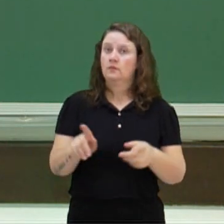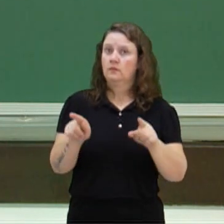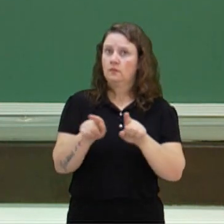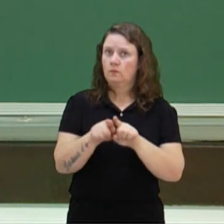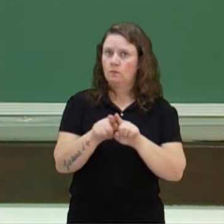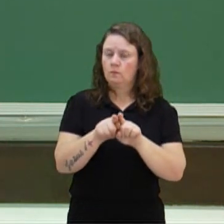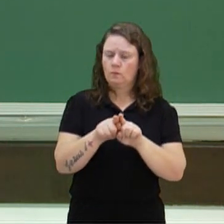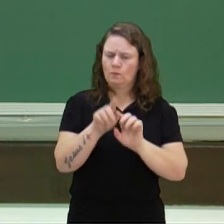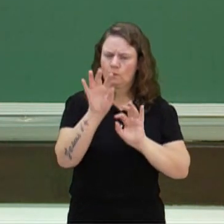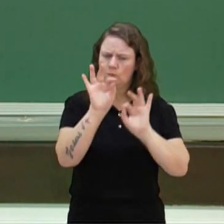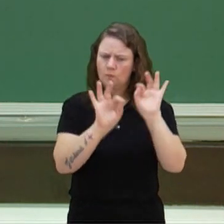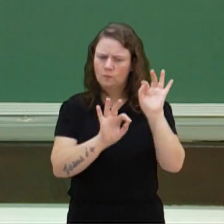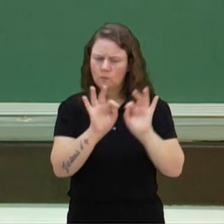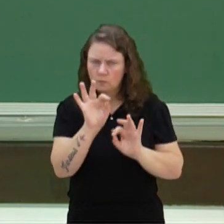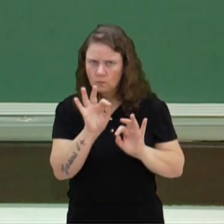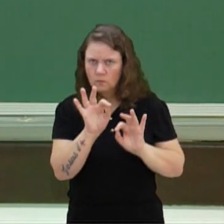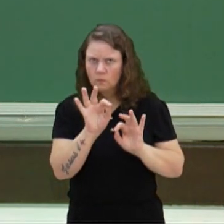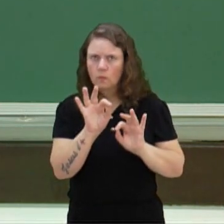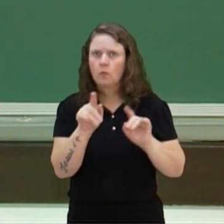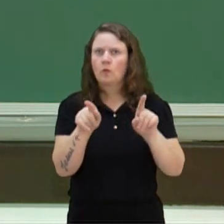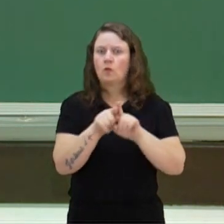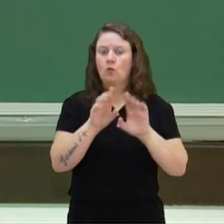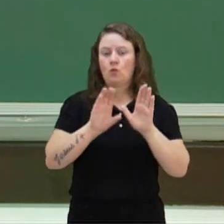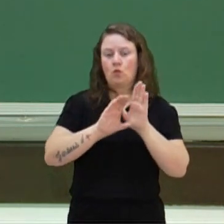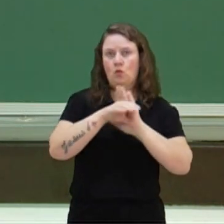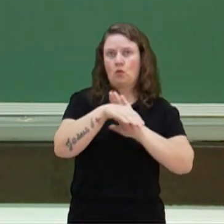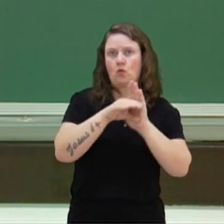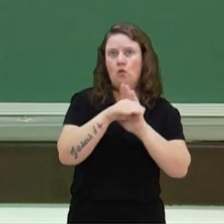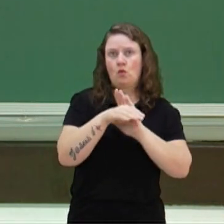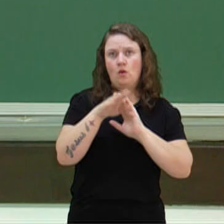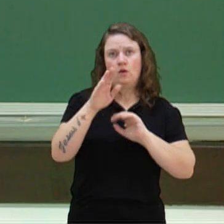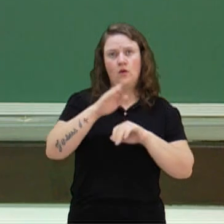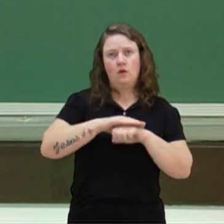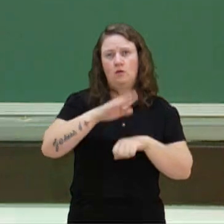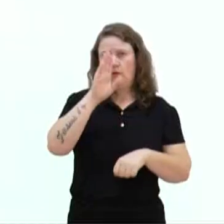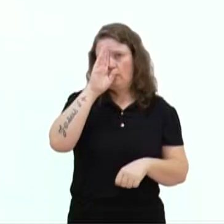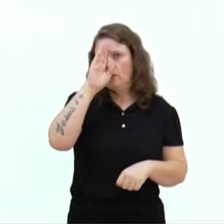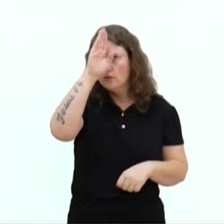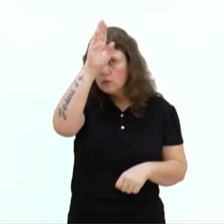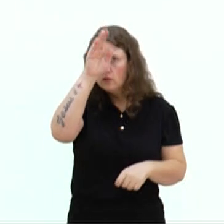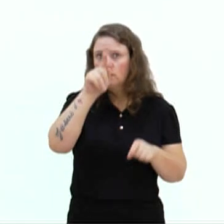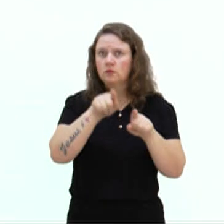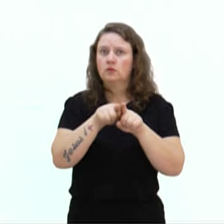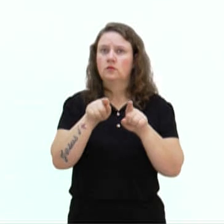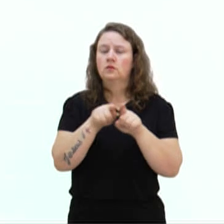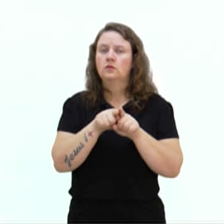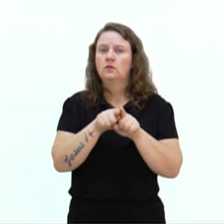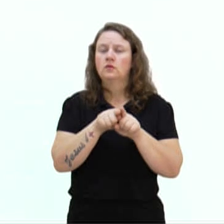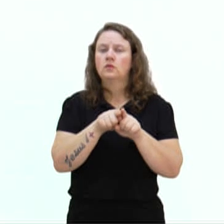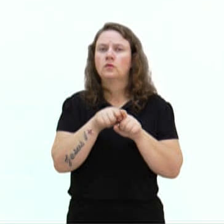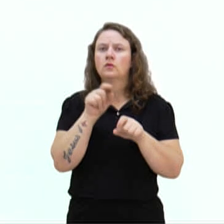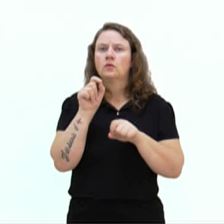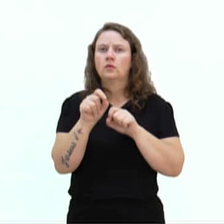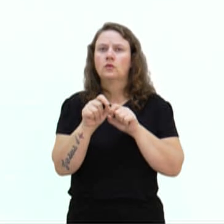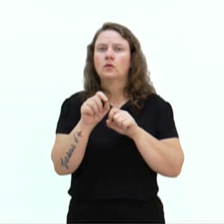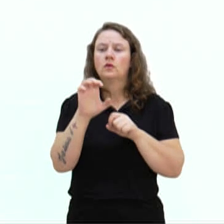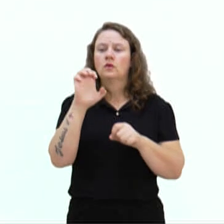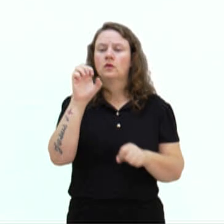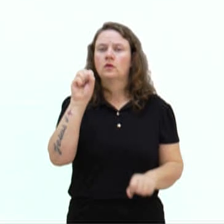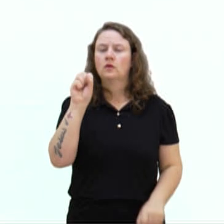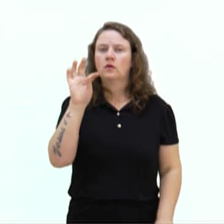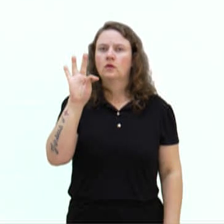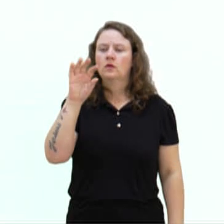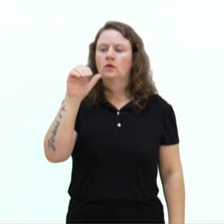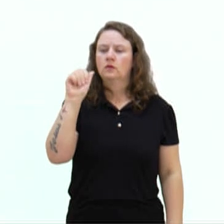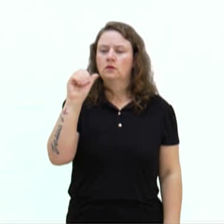uma lista ordenada do conceito mais geral, mais específico. E essa lista é chamada de estacionamento, pois